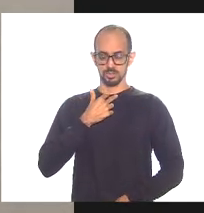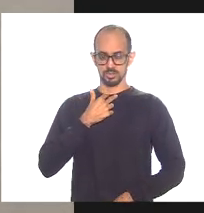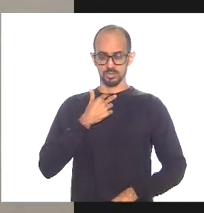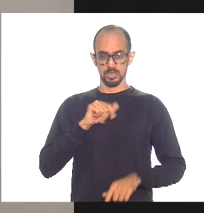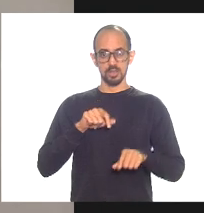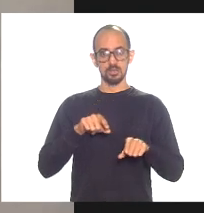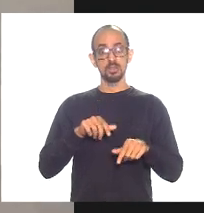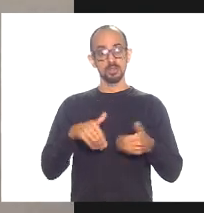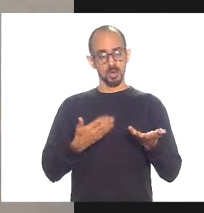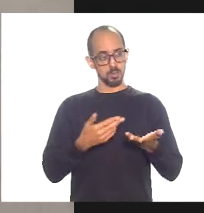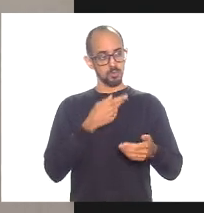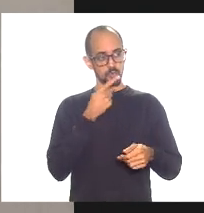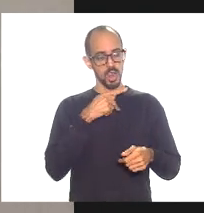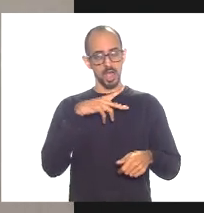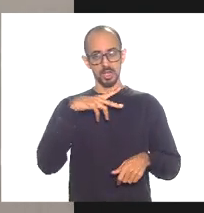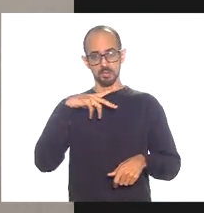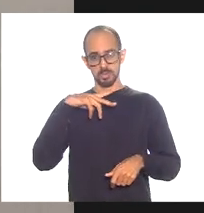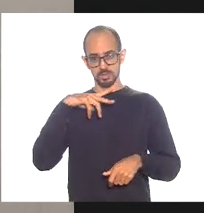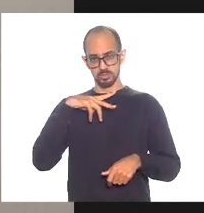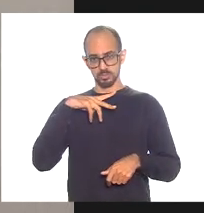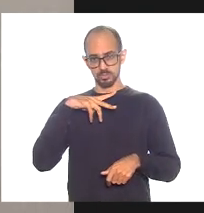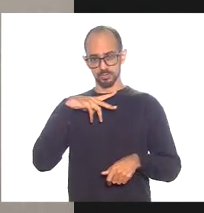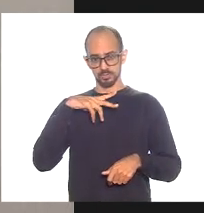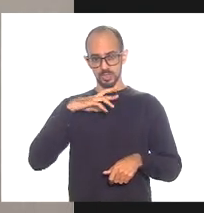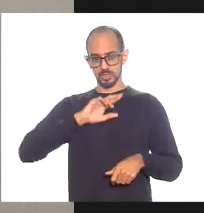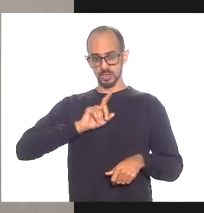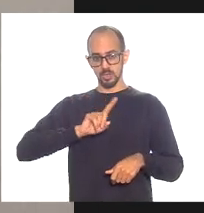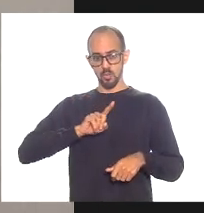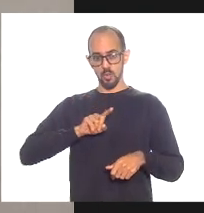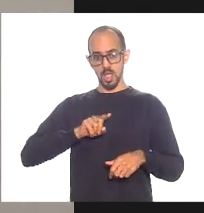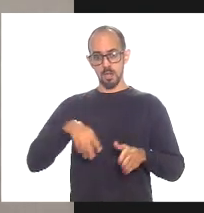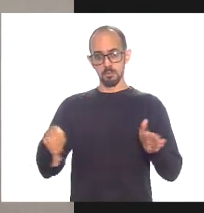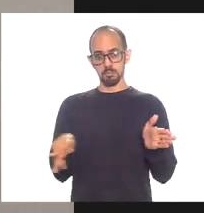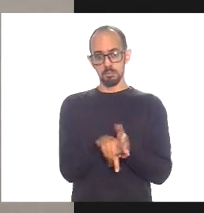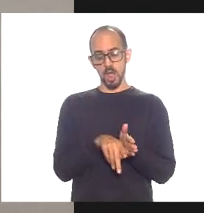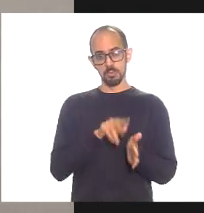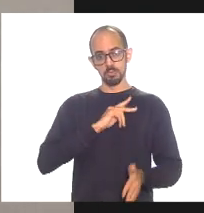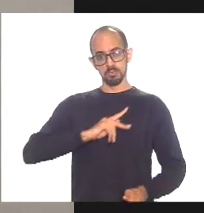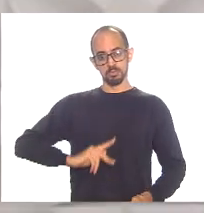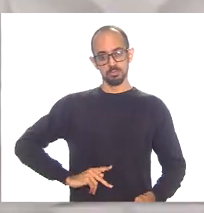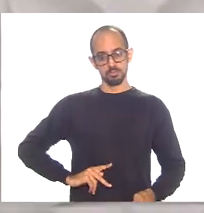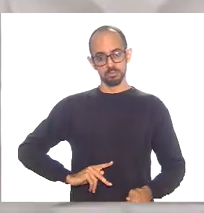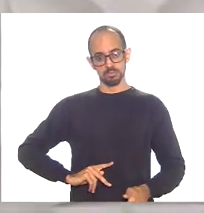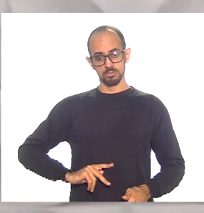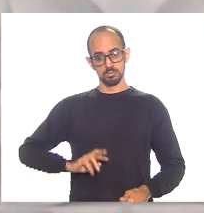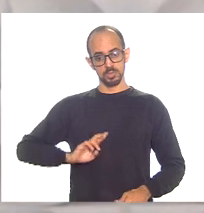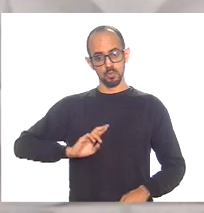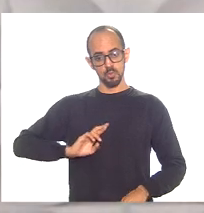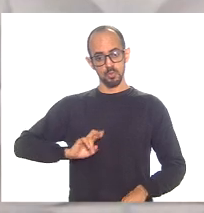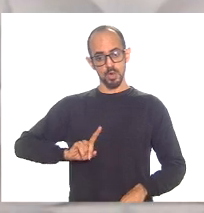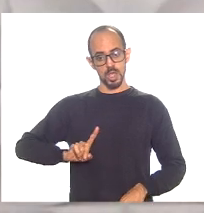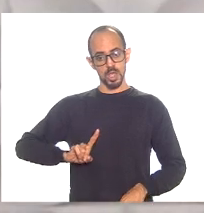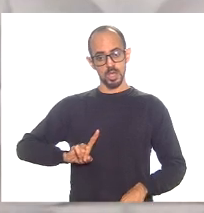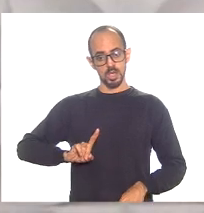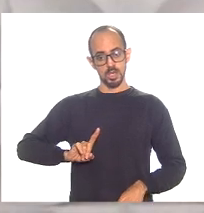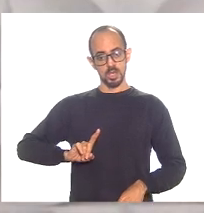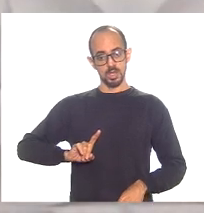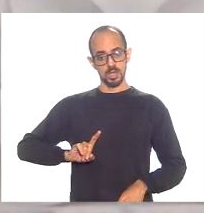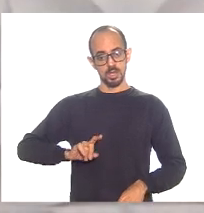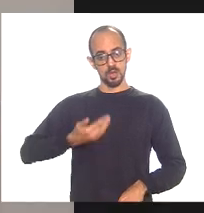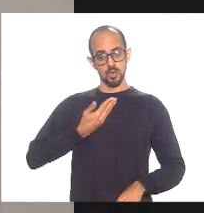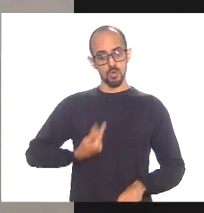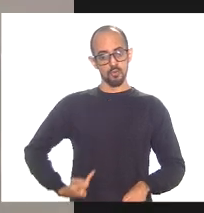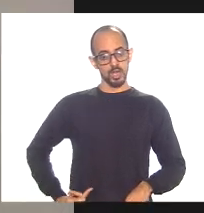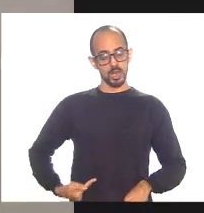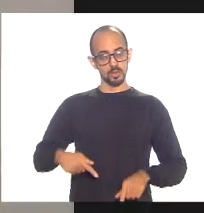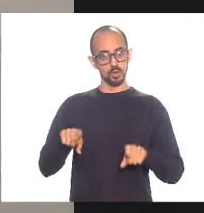presidente, essa Assembleia Legislativa não é propriedade do presidente da Casa. Assim como o governo do Estado não é